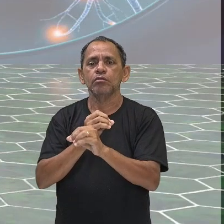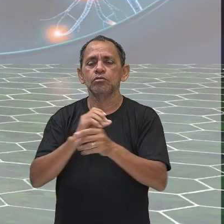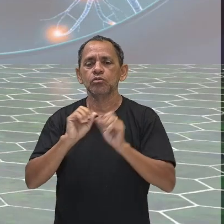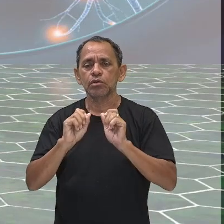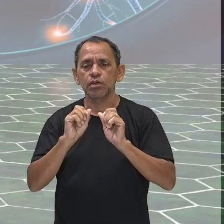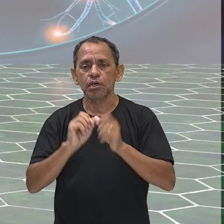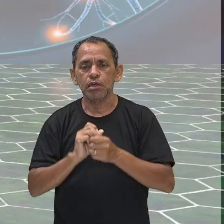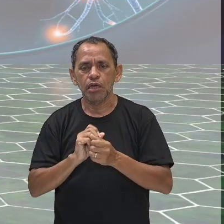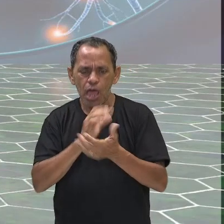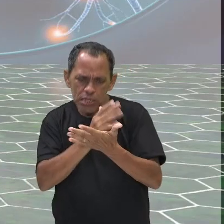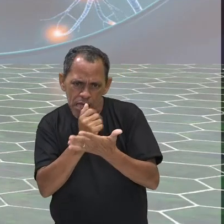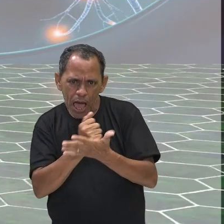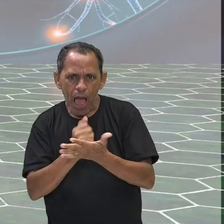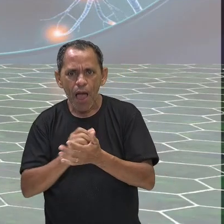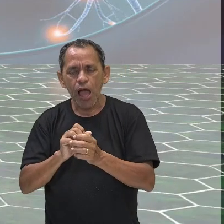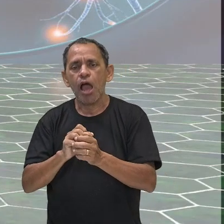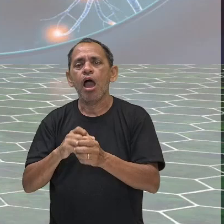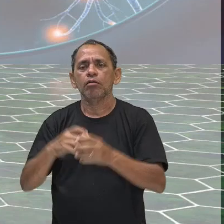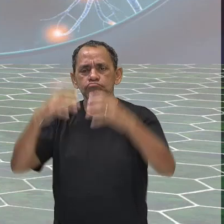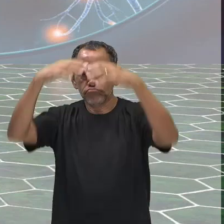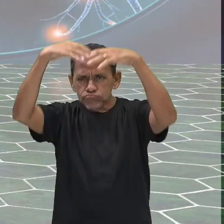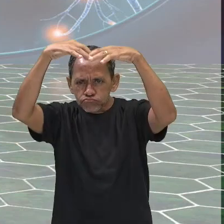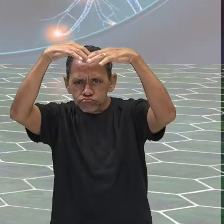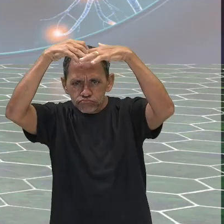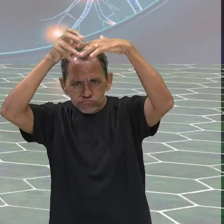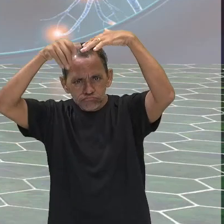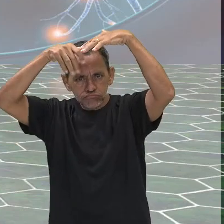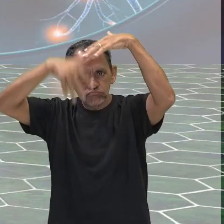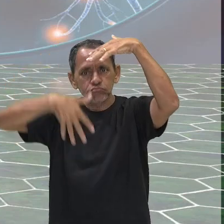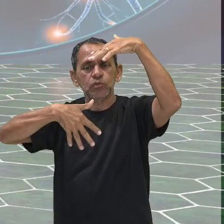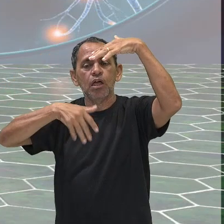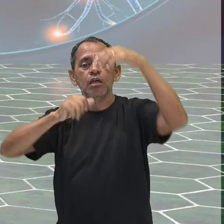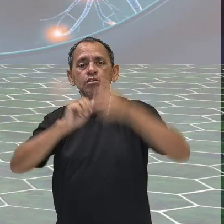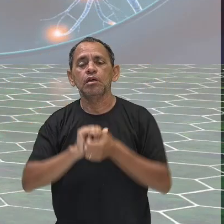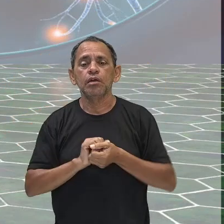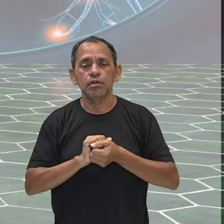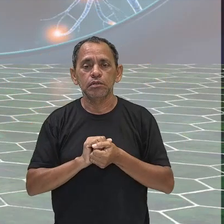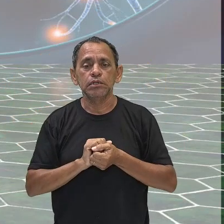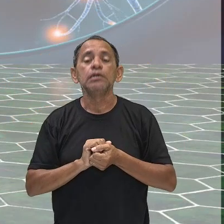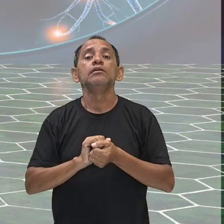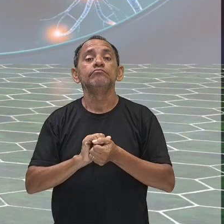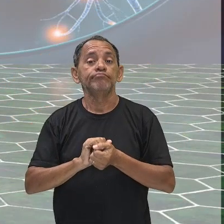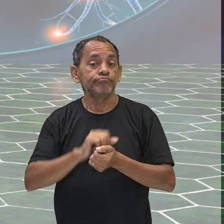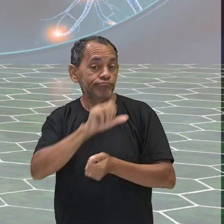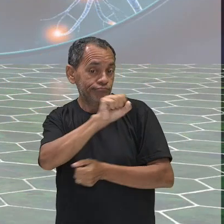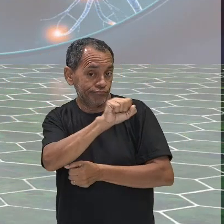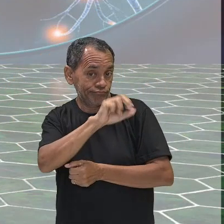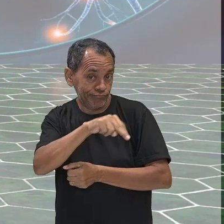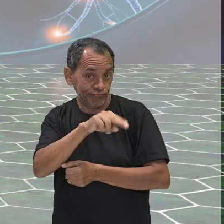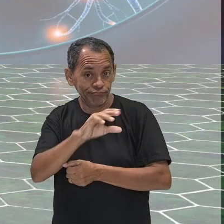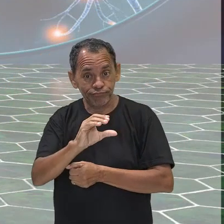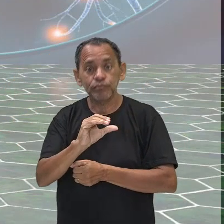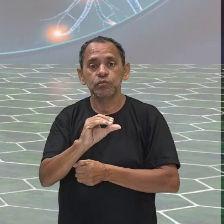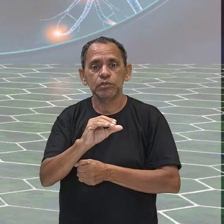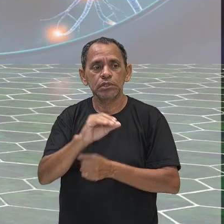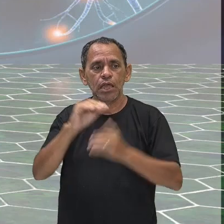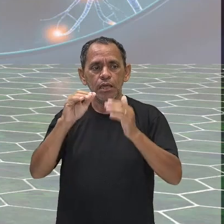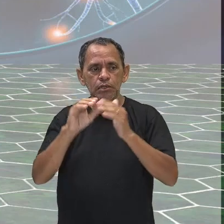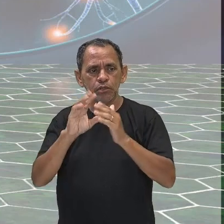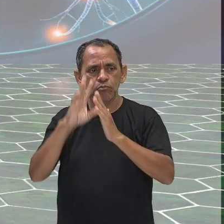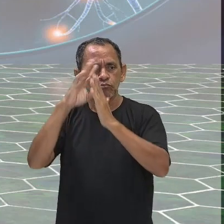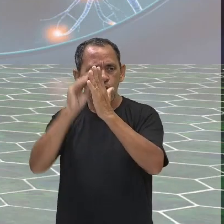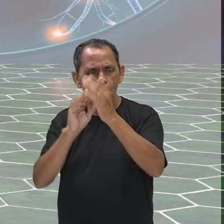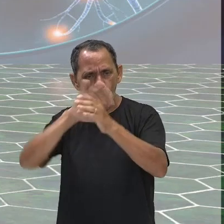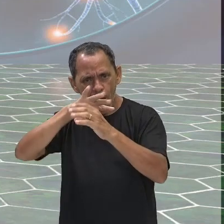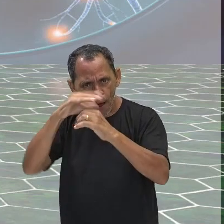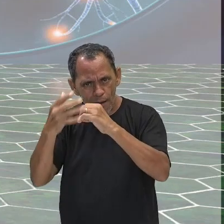Essa parte aí do sistema nervoso central. Então são camadas. A mais próxima, né?